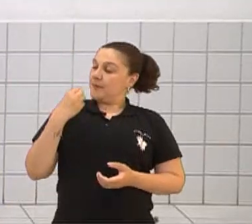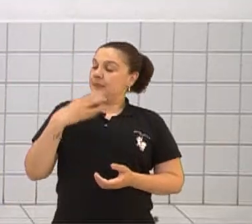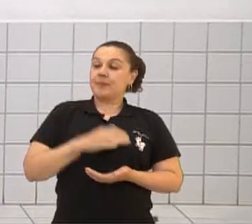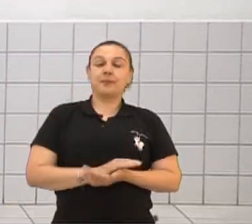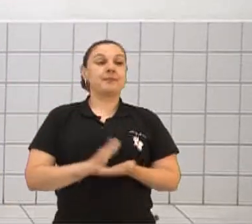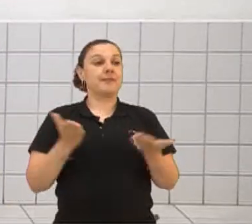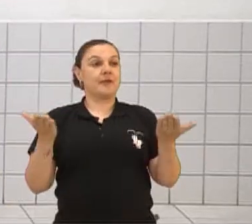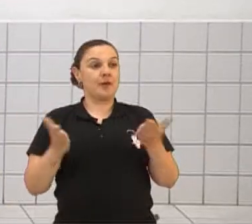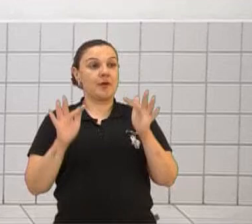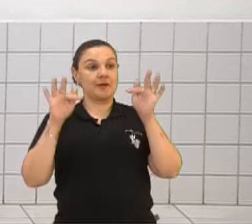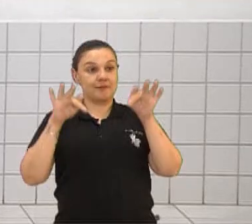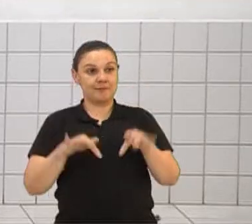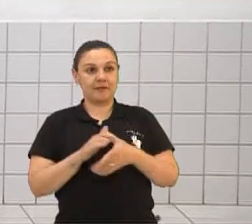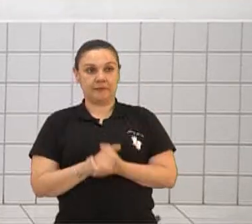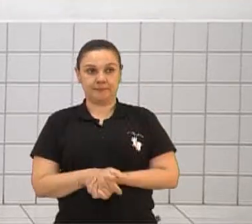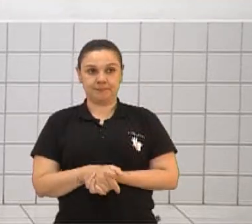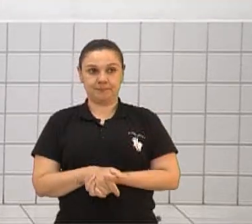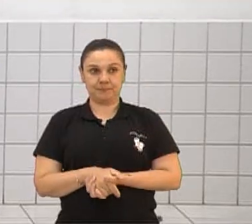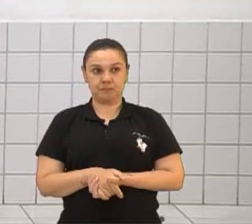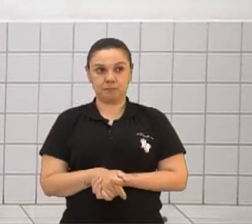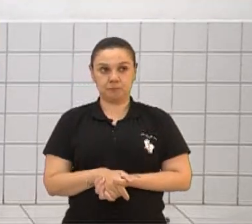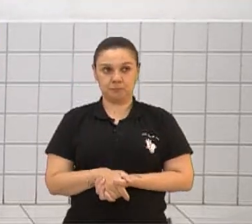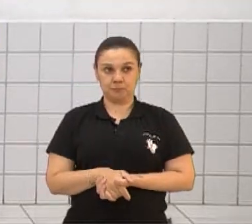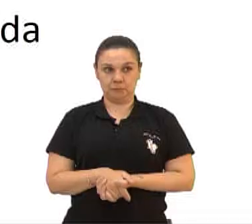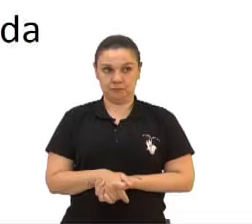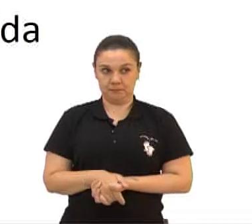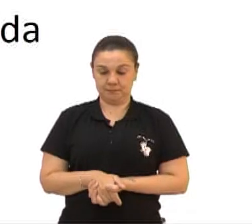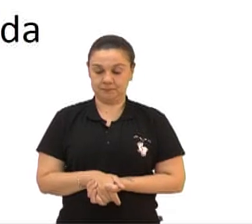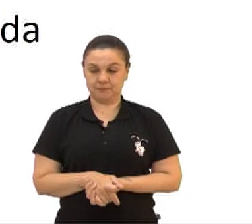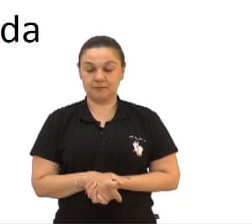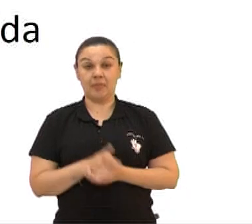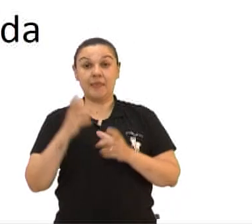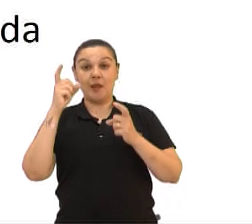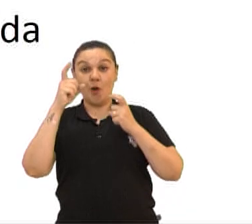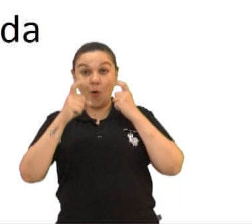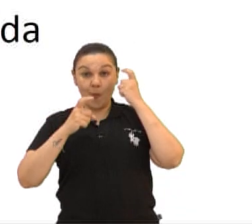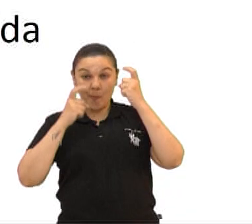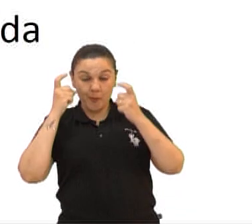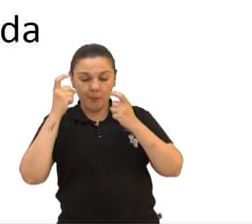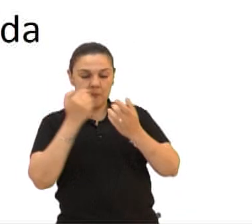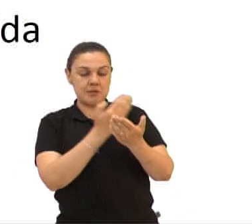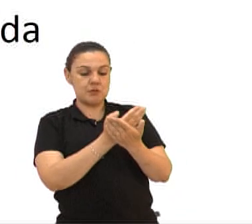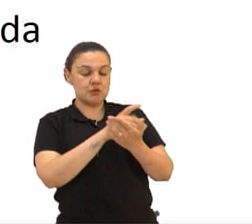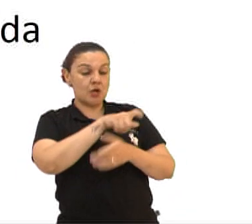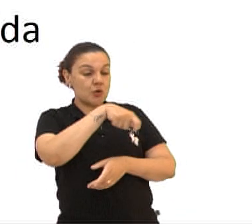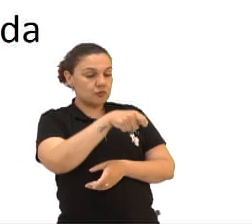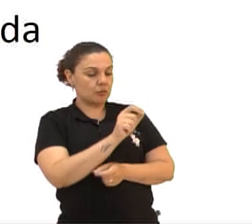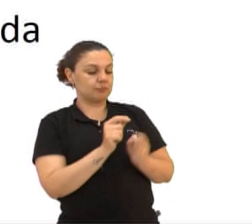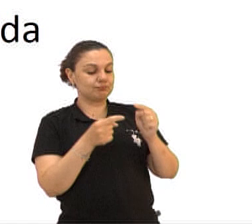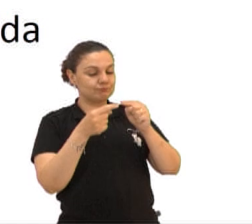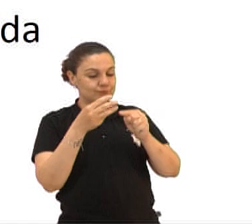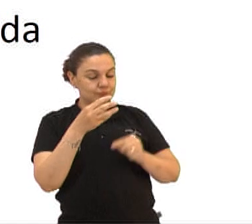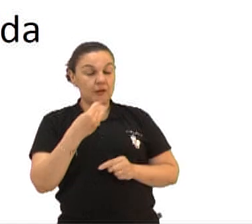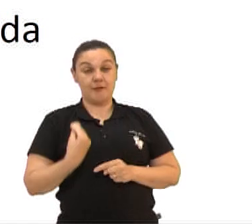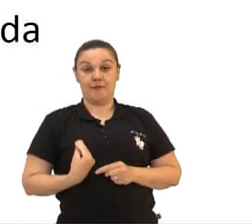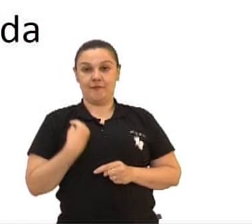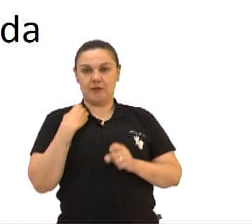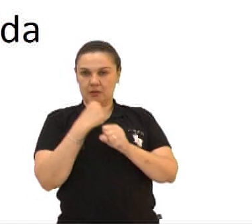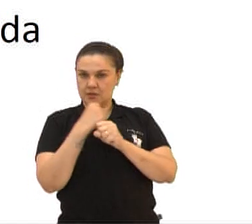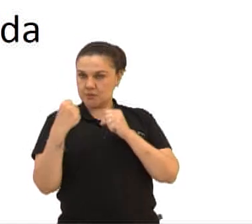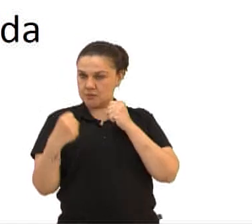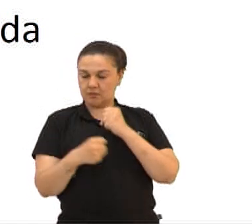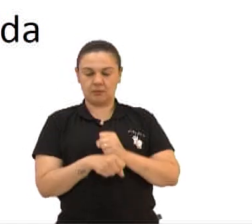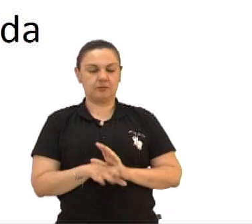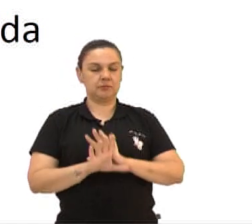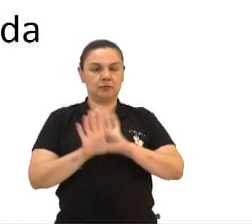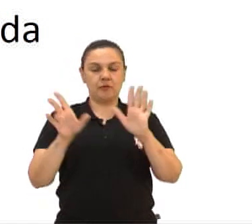para a gente finalizar essa tela, esse grupo aí com a preocupação de estudar vários aspectos da vida social. Então, eles não falavam apenas,